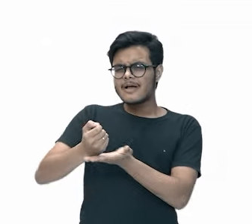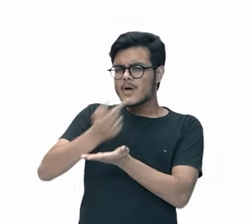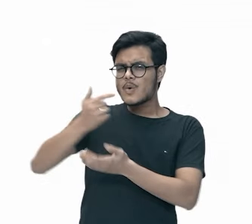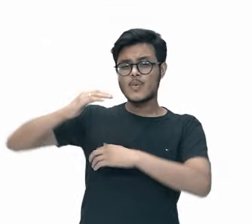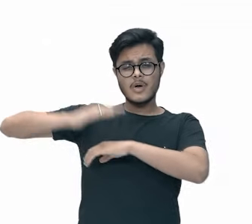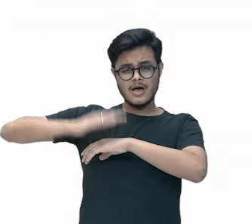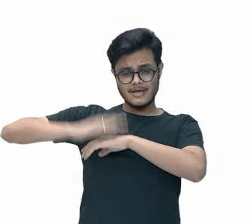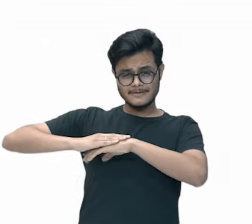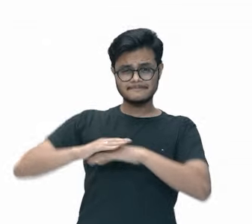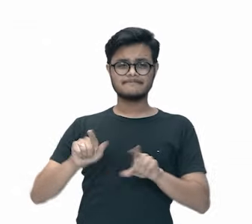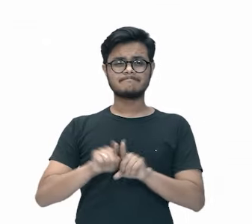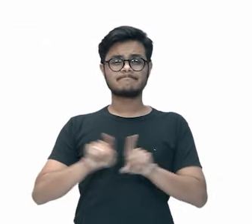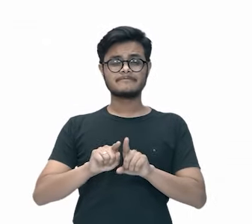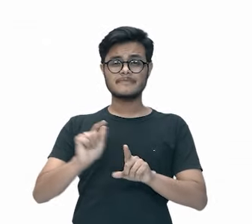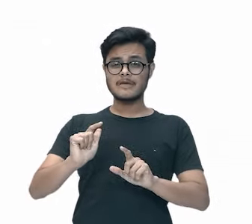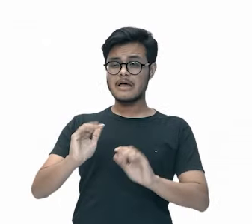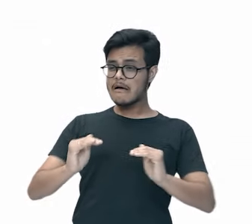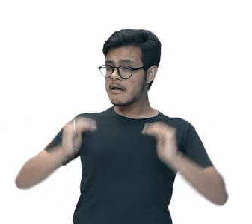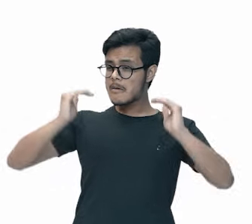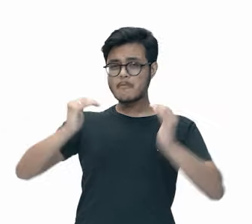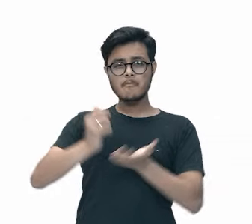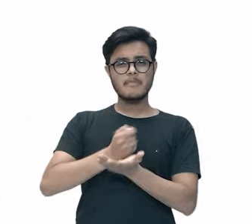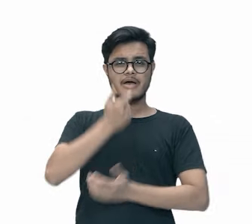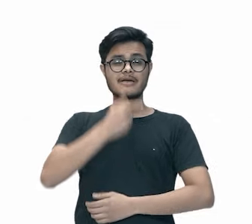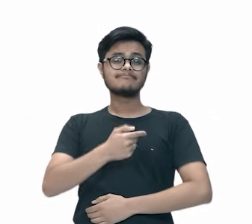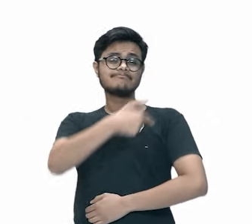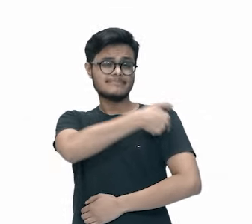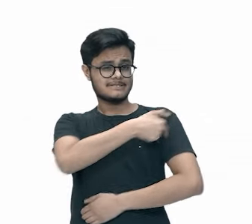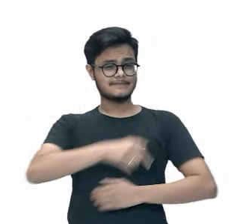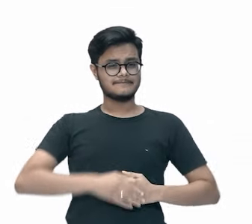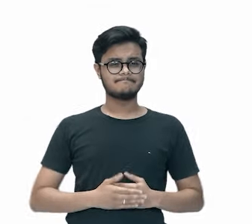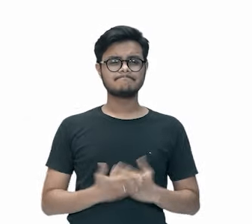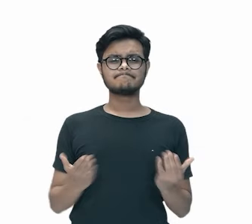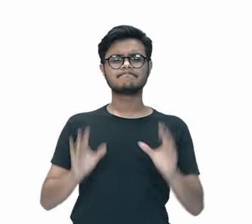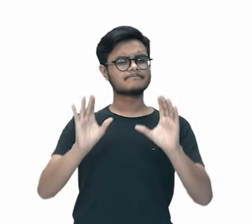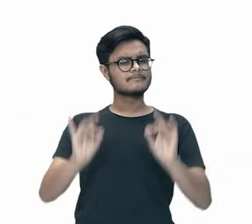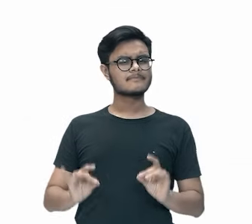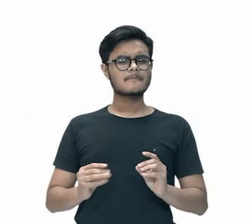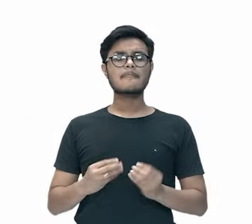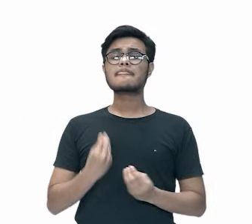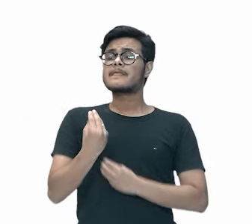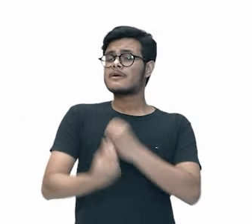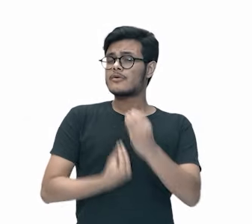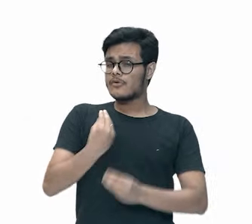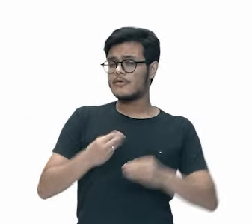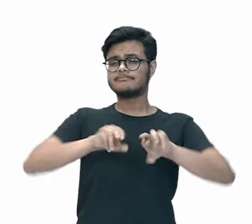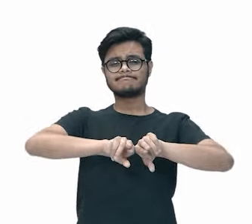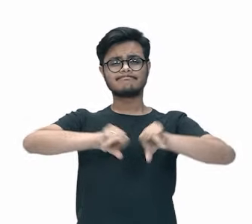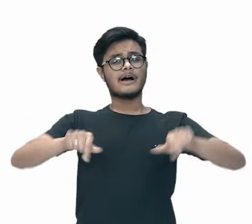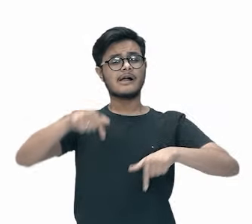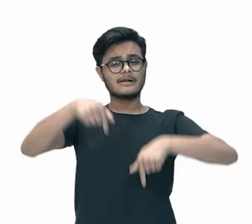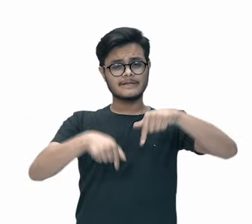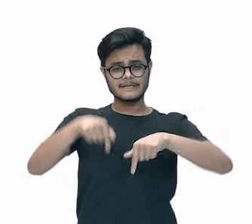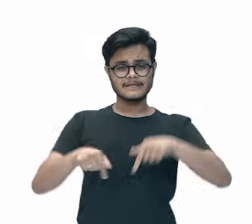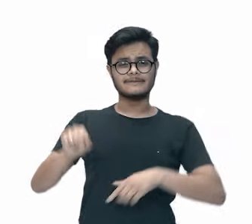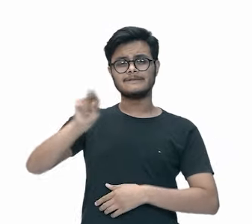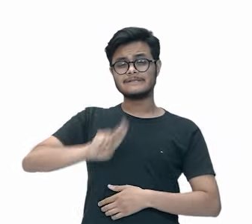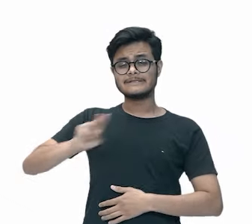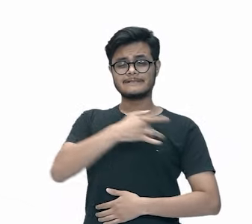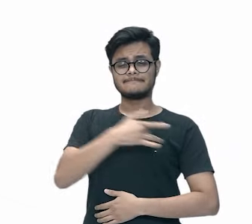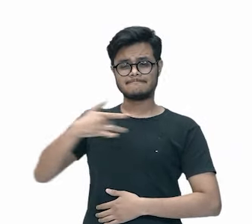uso excessivo de medicamentos e vacinas. E o detalhamento da aula são as funções orgânicas